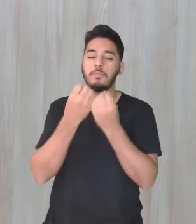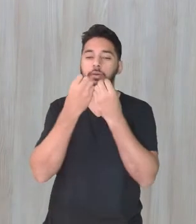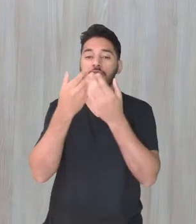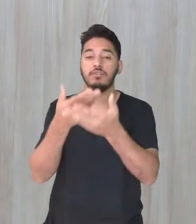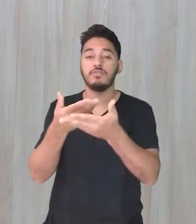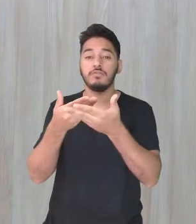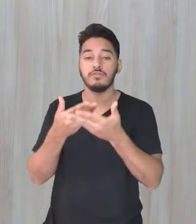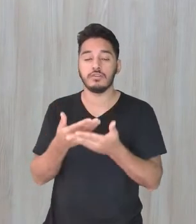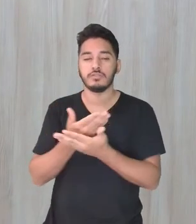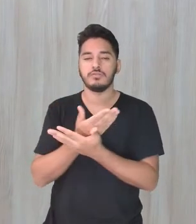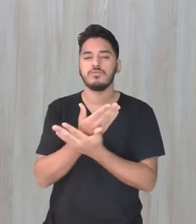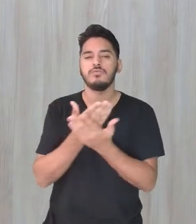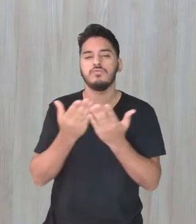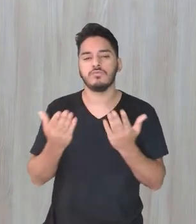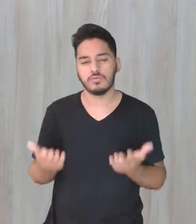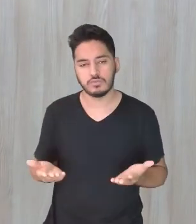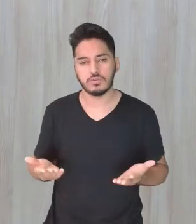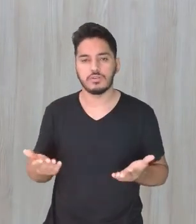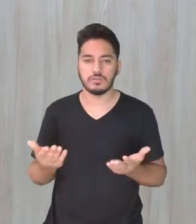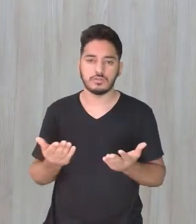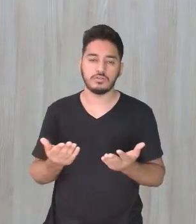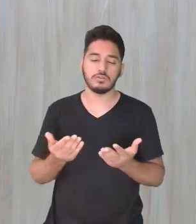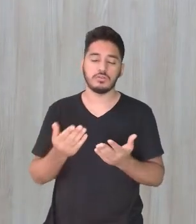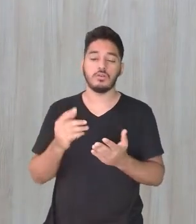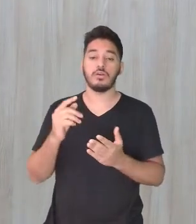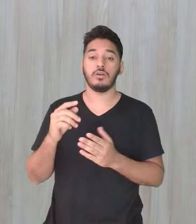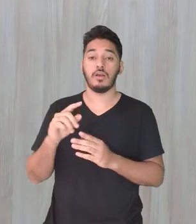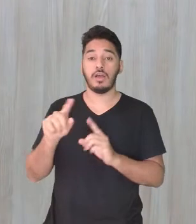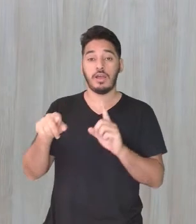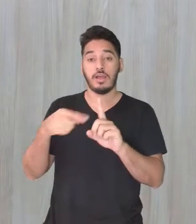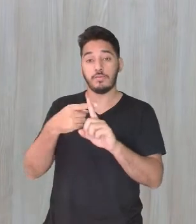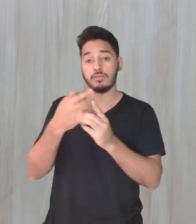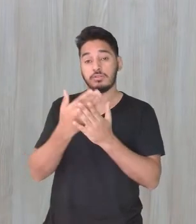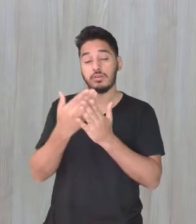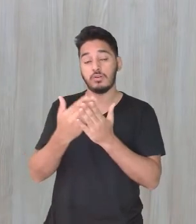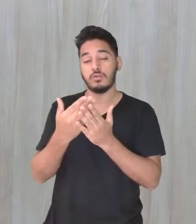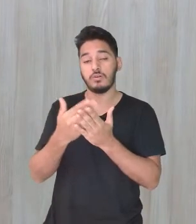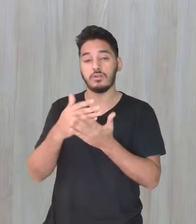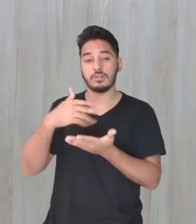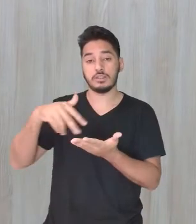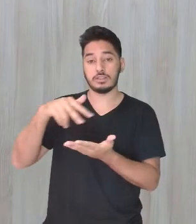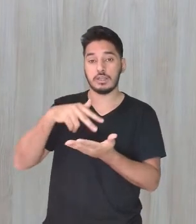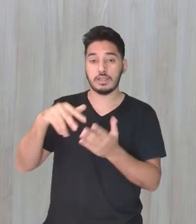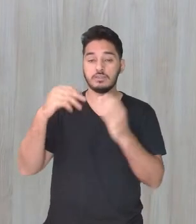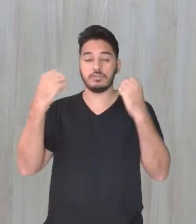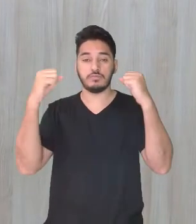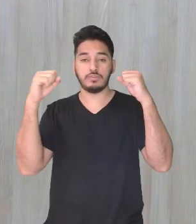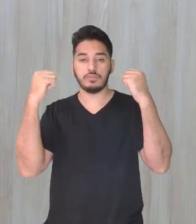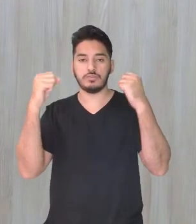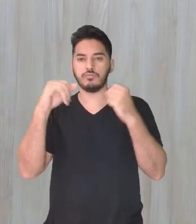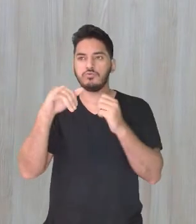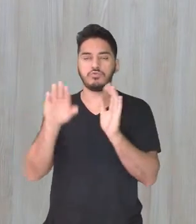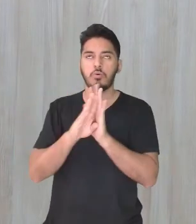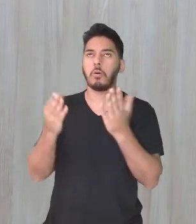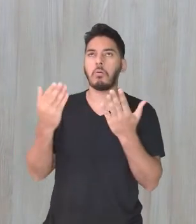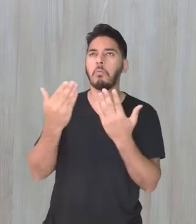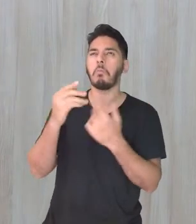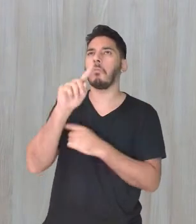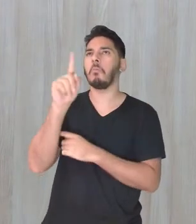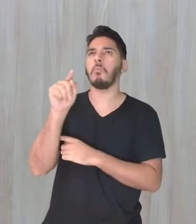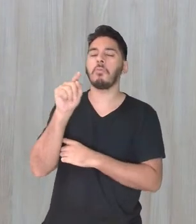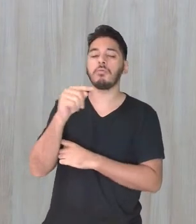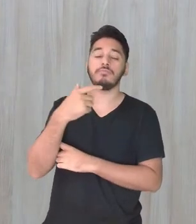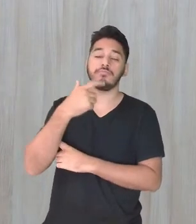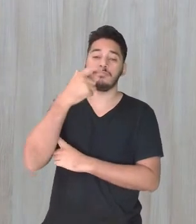muito bem-vindos e bem-vindas a mais uma aula de Educação Física. Se você ainda não me conhece, está chegando agora, de repente, né? Eu me chamo